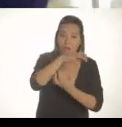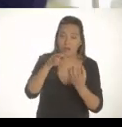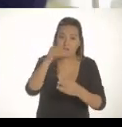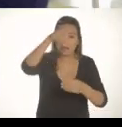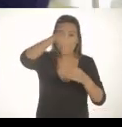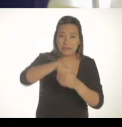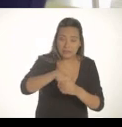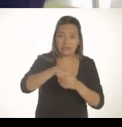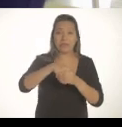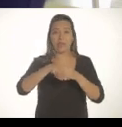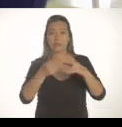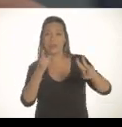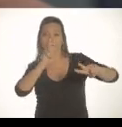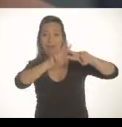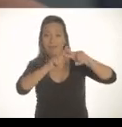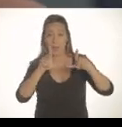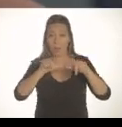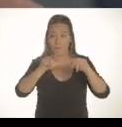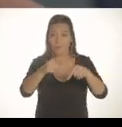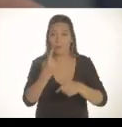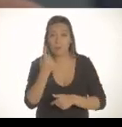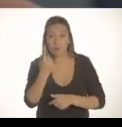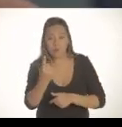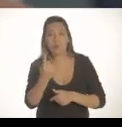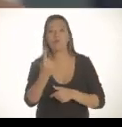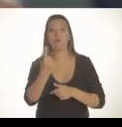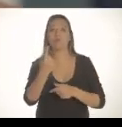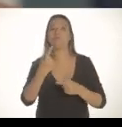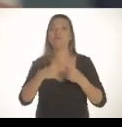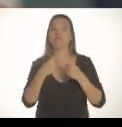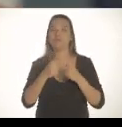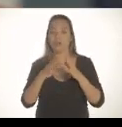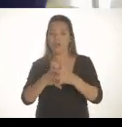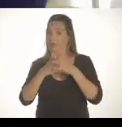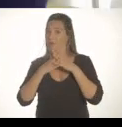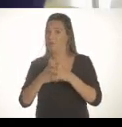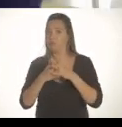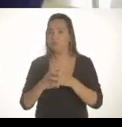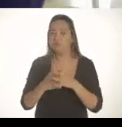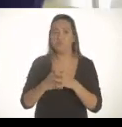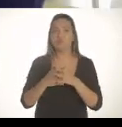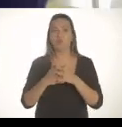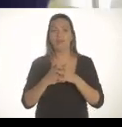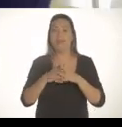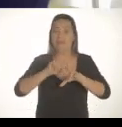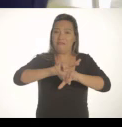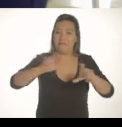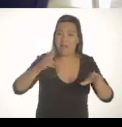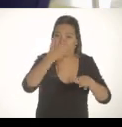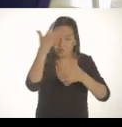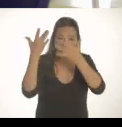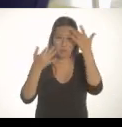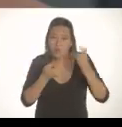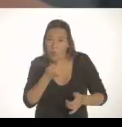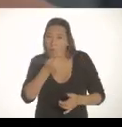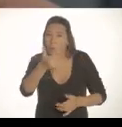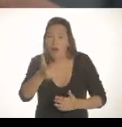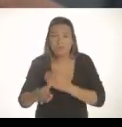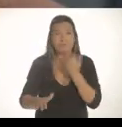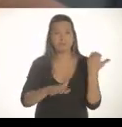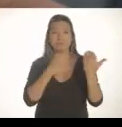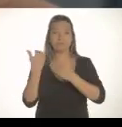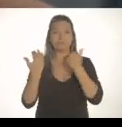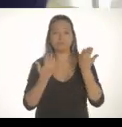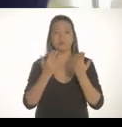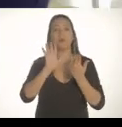de rebelião em Bangum não tomasse proporções que acabariam vitimando uma